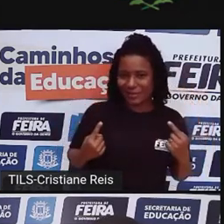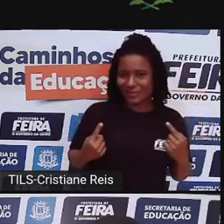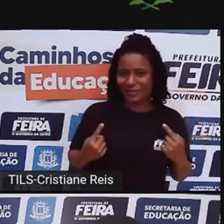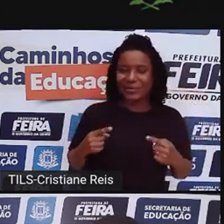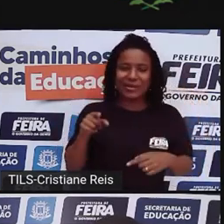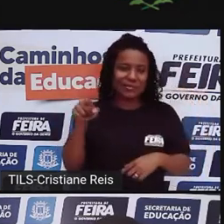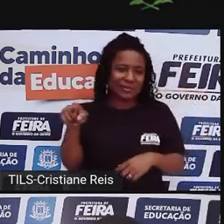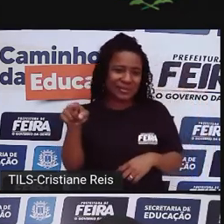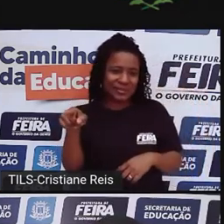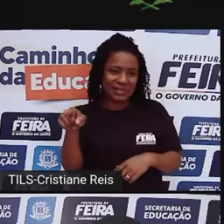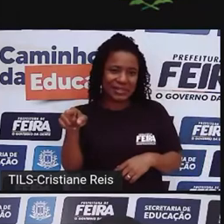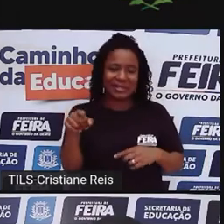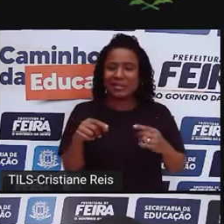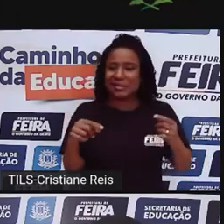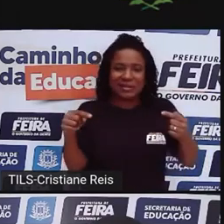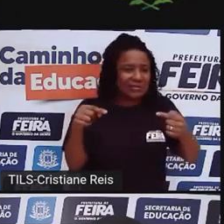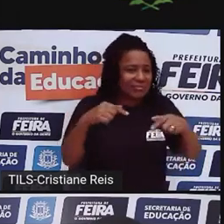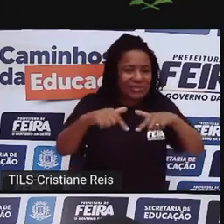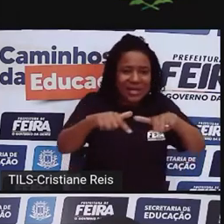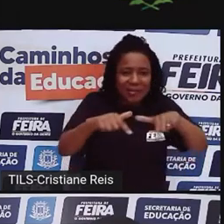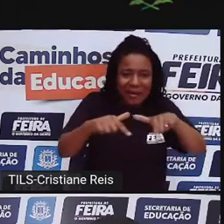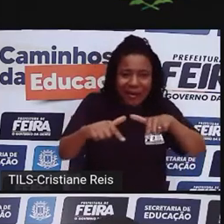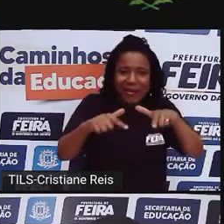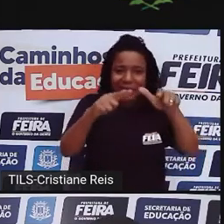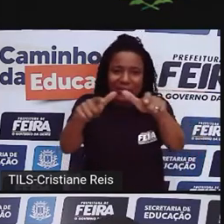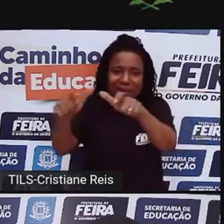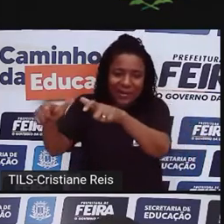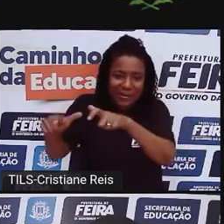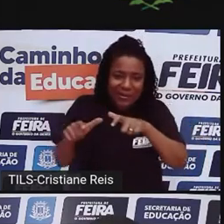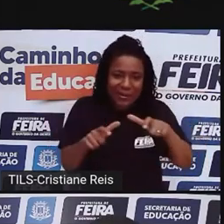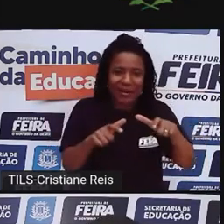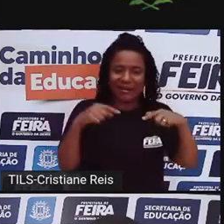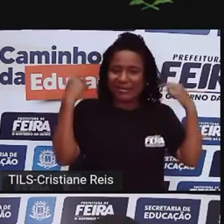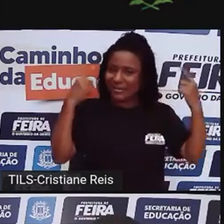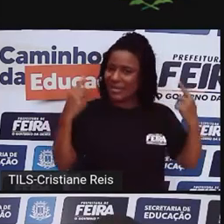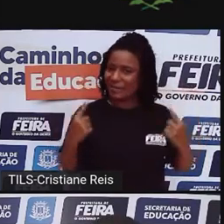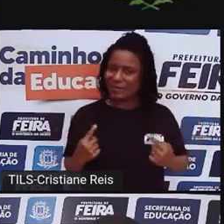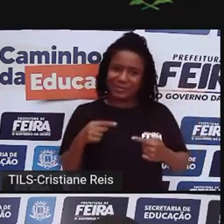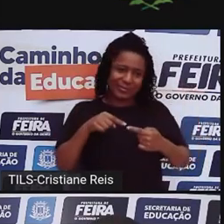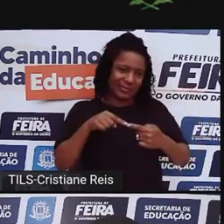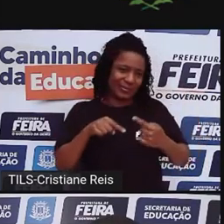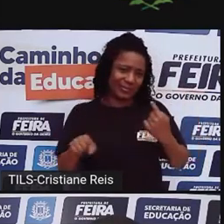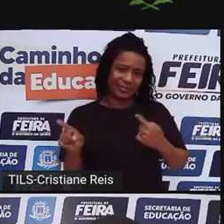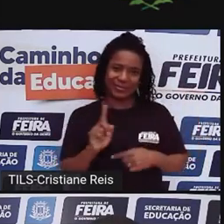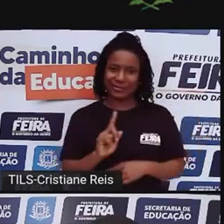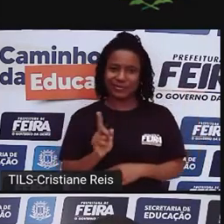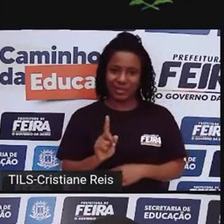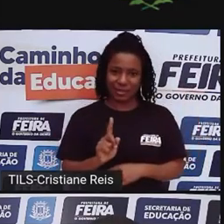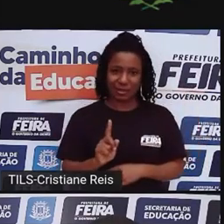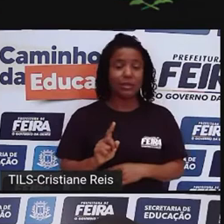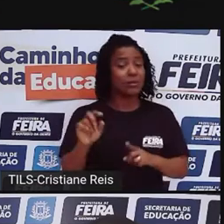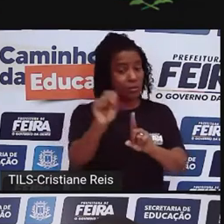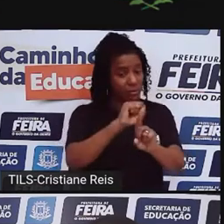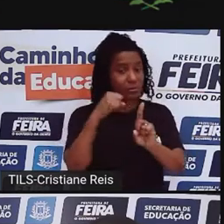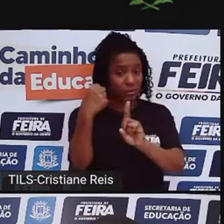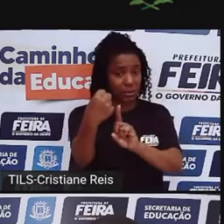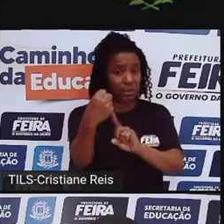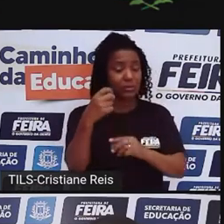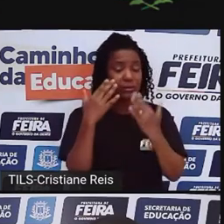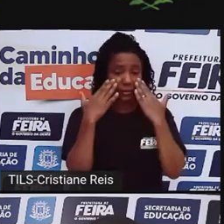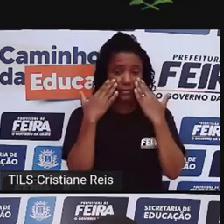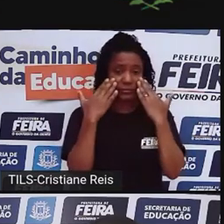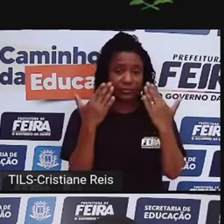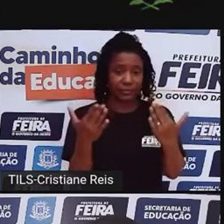você está. Você vê o racismo velado que está por trás dessas frases. Então, é muito presente na nossa sociedade. Por